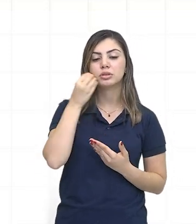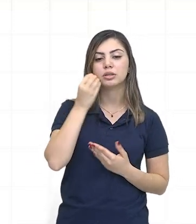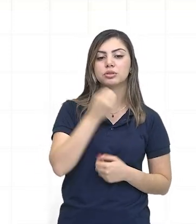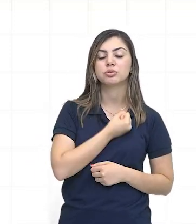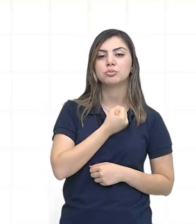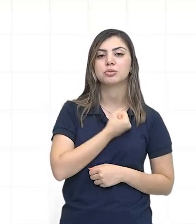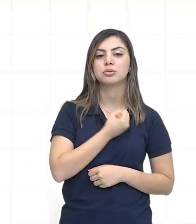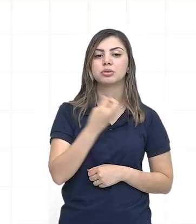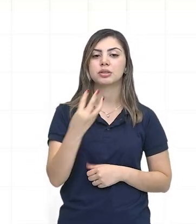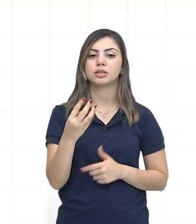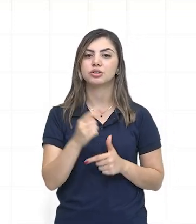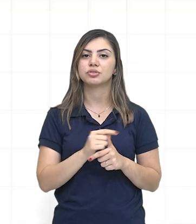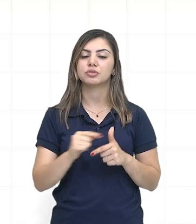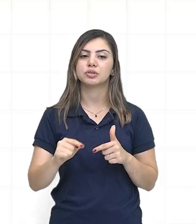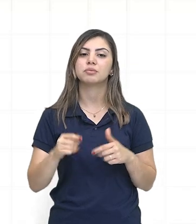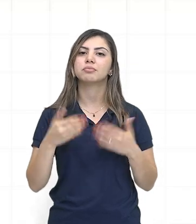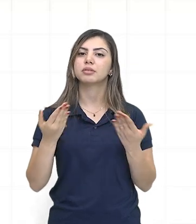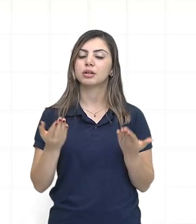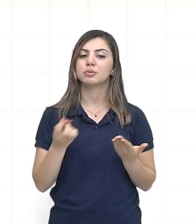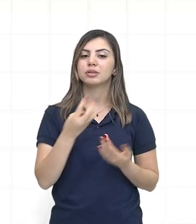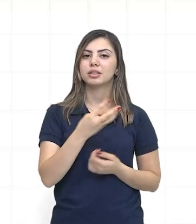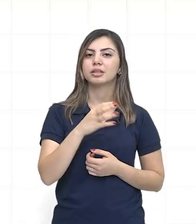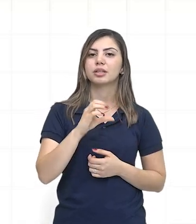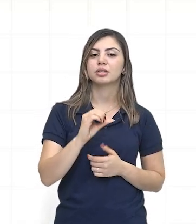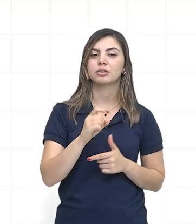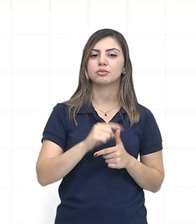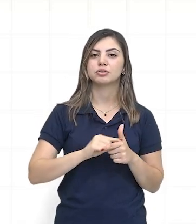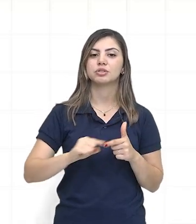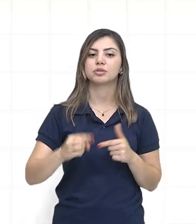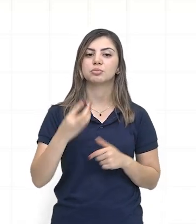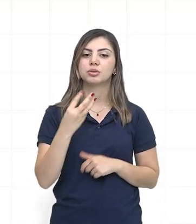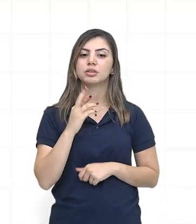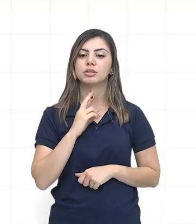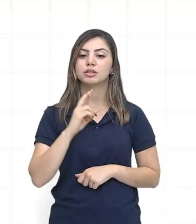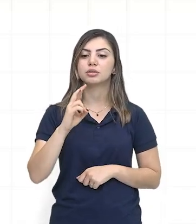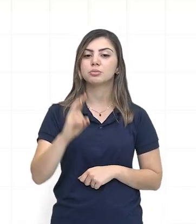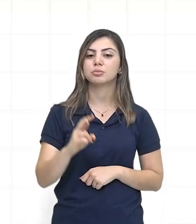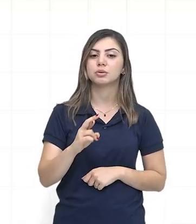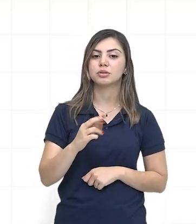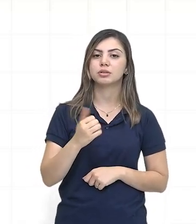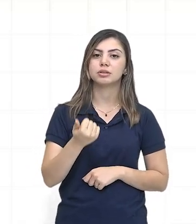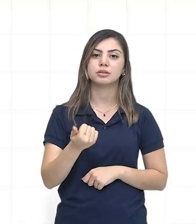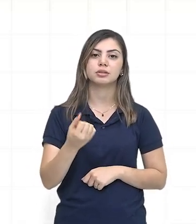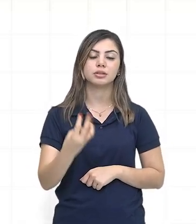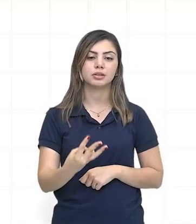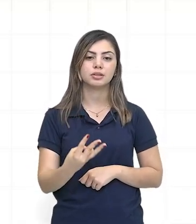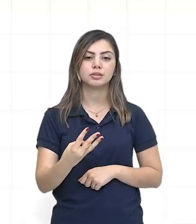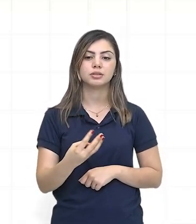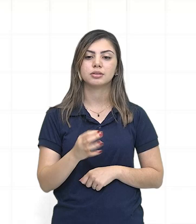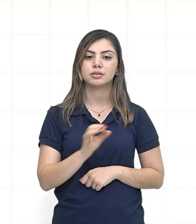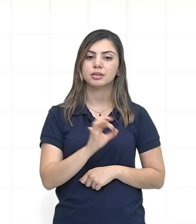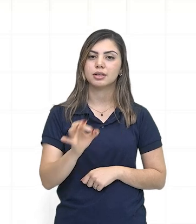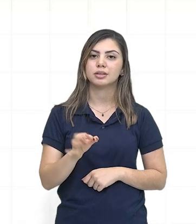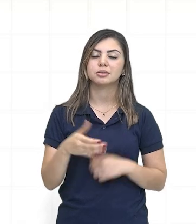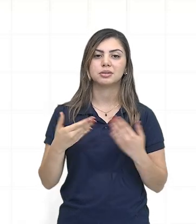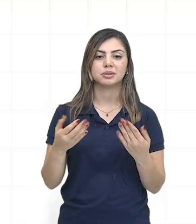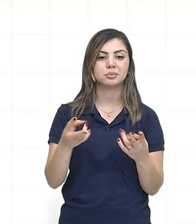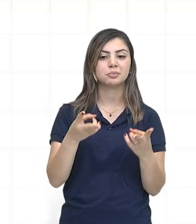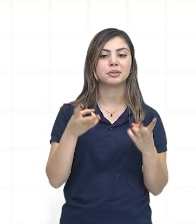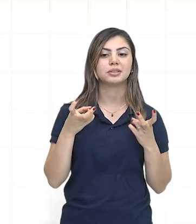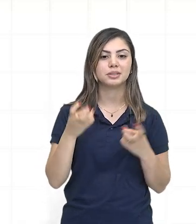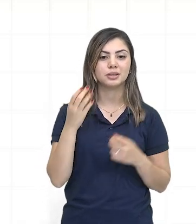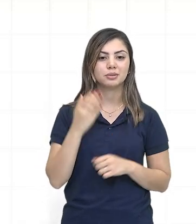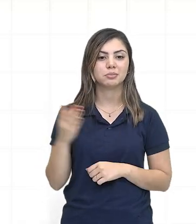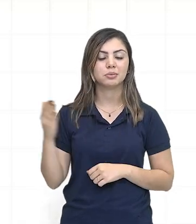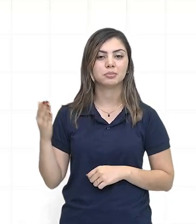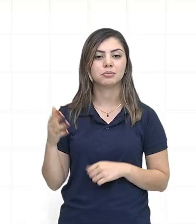por 3. 39 dividido por 3 é igual a 13. Então, olha só